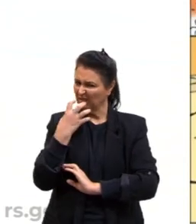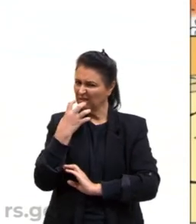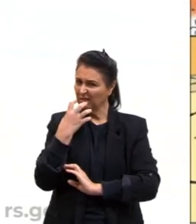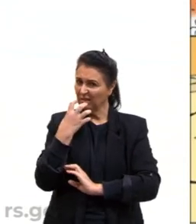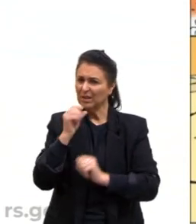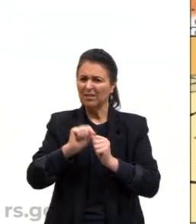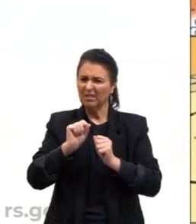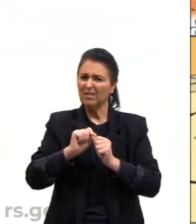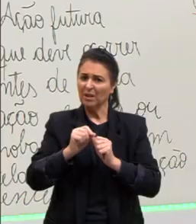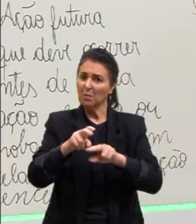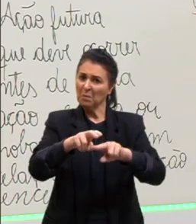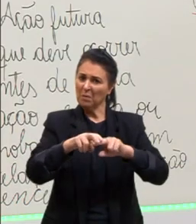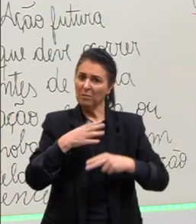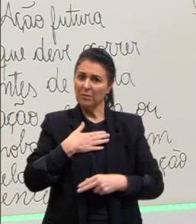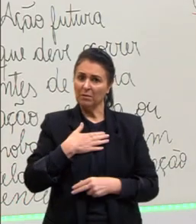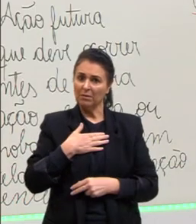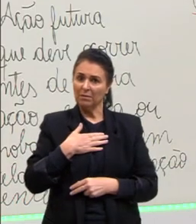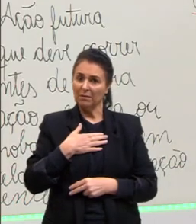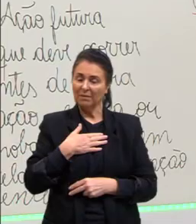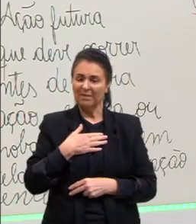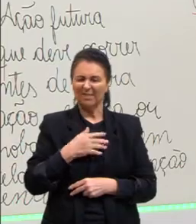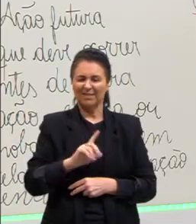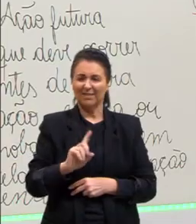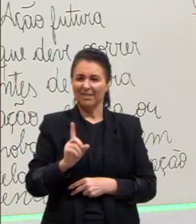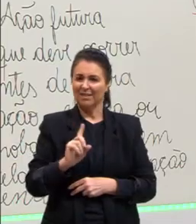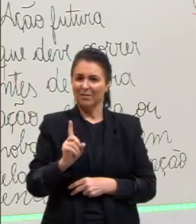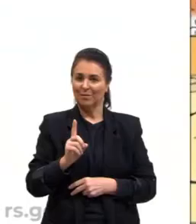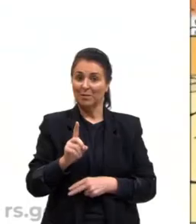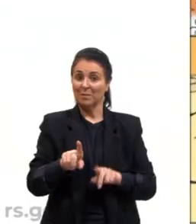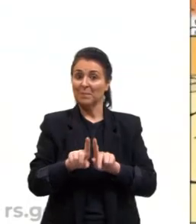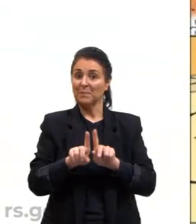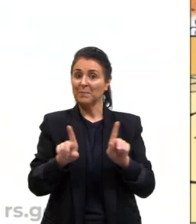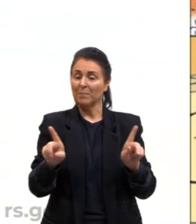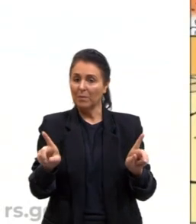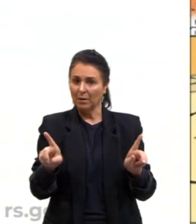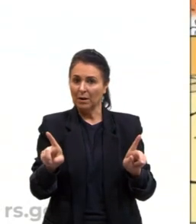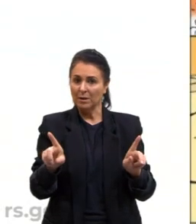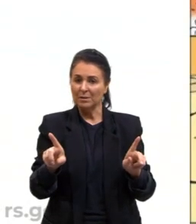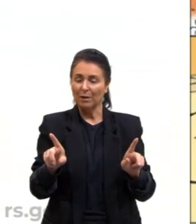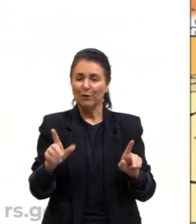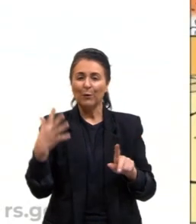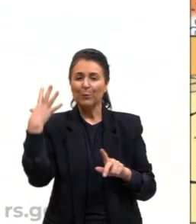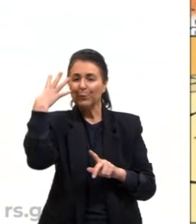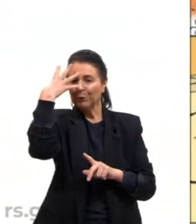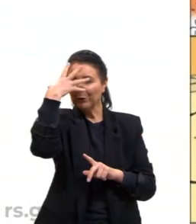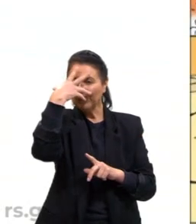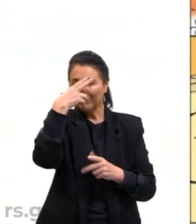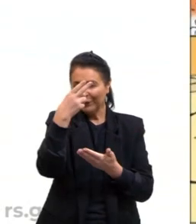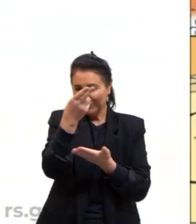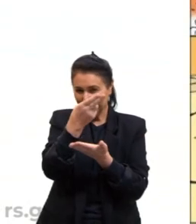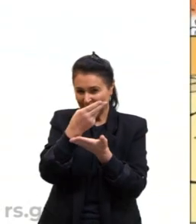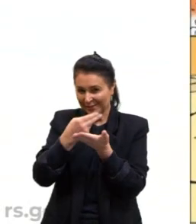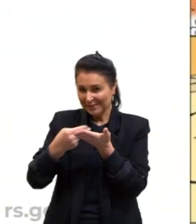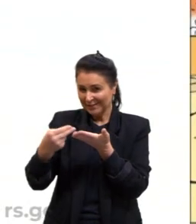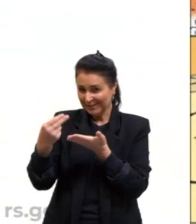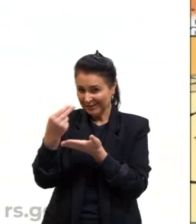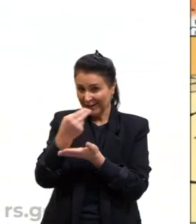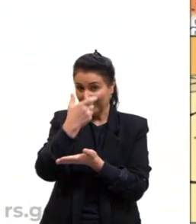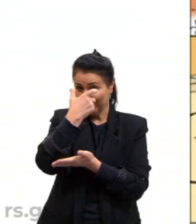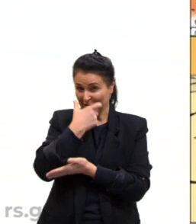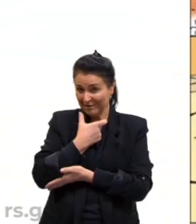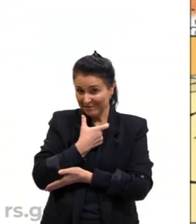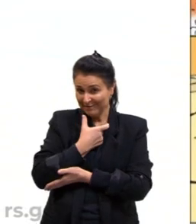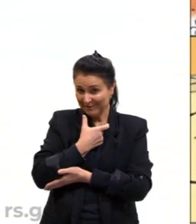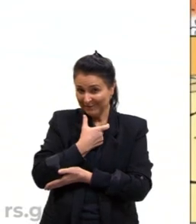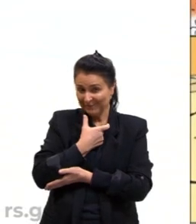faria tu e por mim não porém ficaram lindos os desenhos não acha